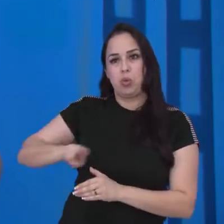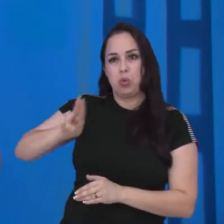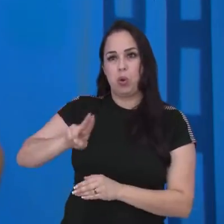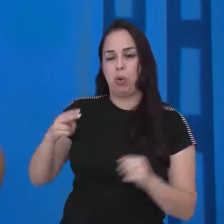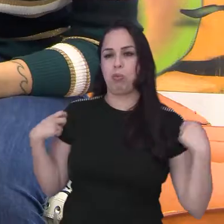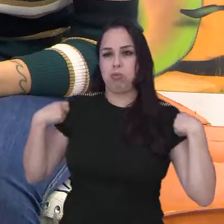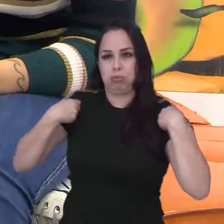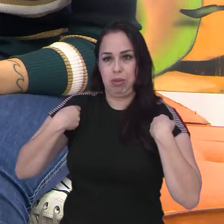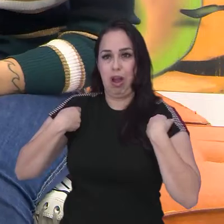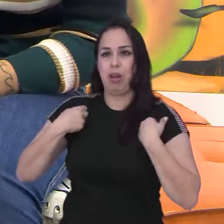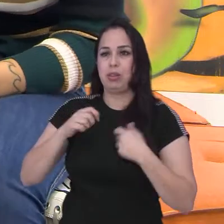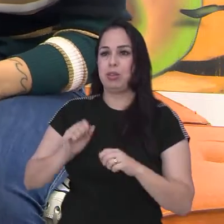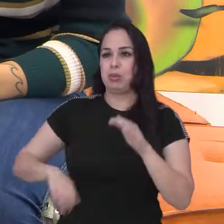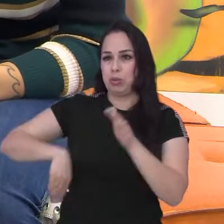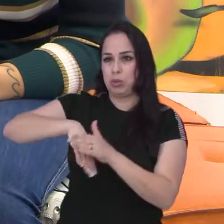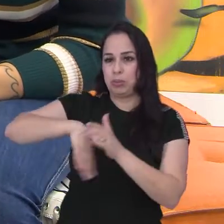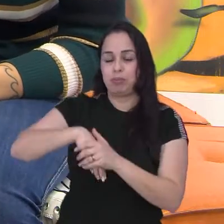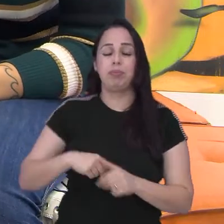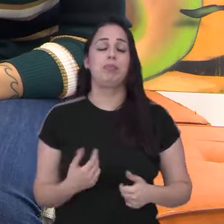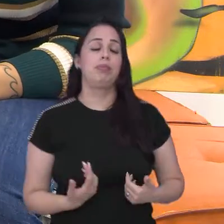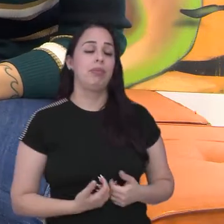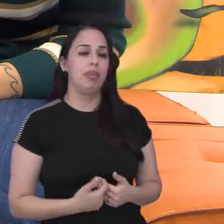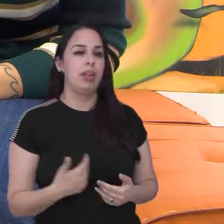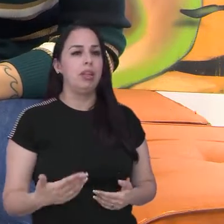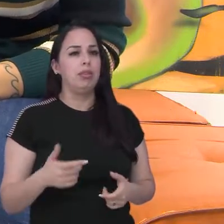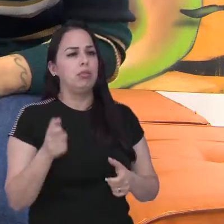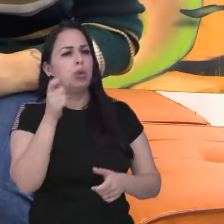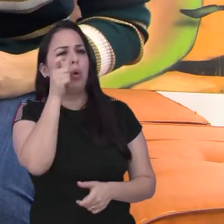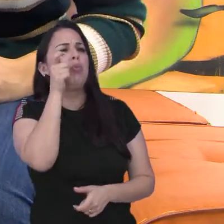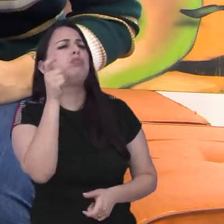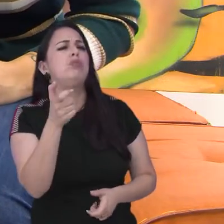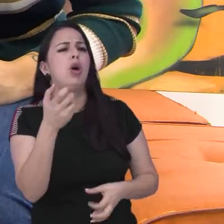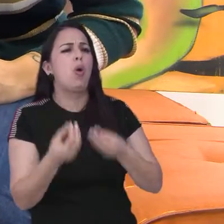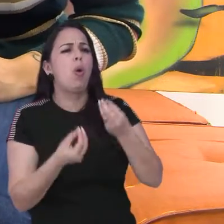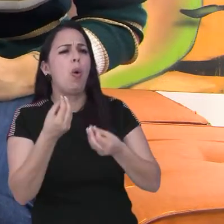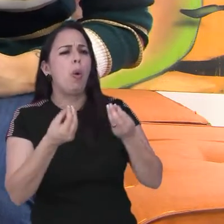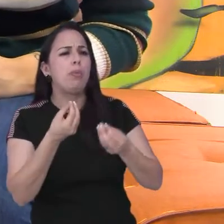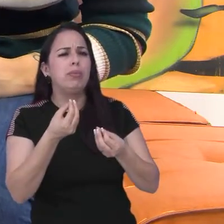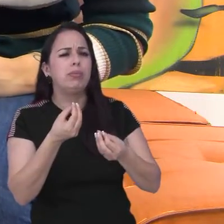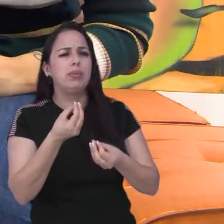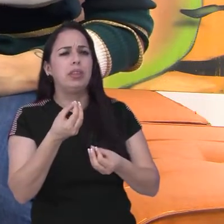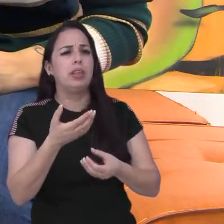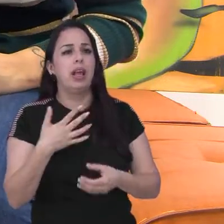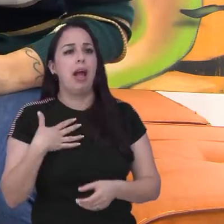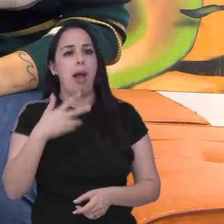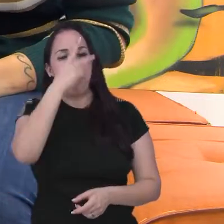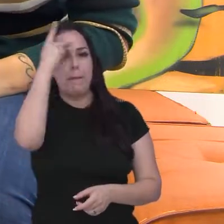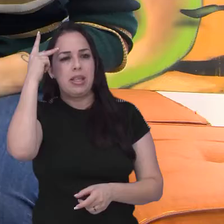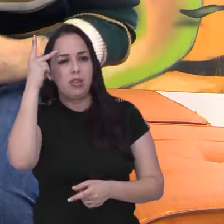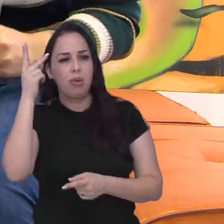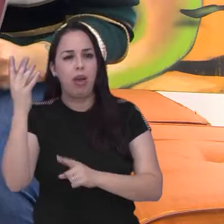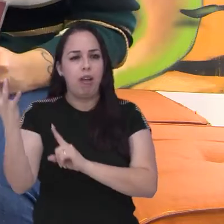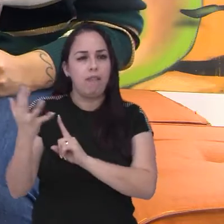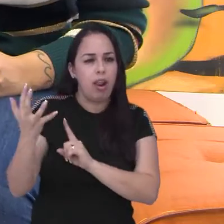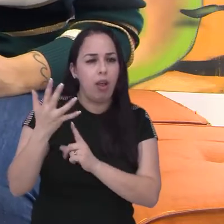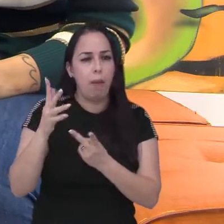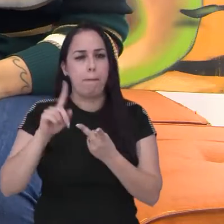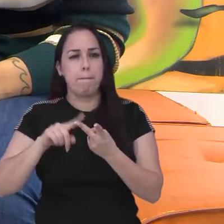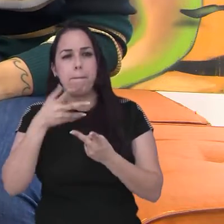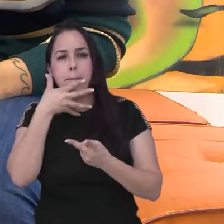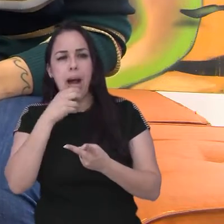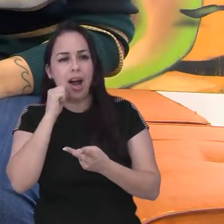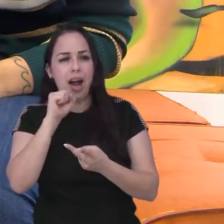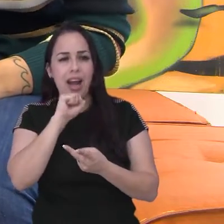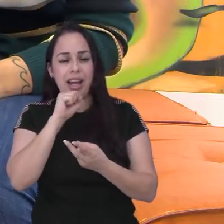time de futebol, né? Como que você começou a ter, assim, como foi o seu despertar pra isso, sabe? Teve alguém, seus pais, não